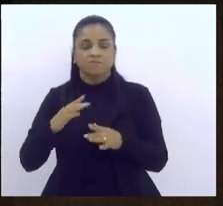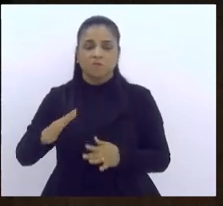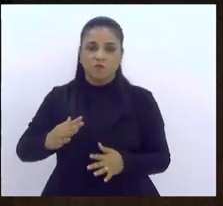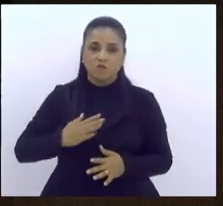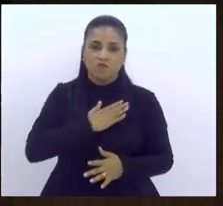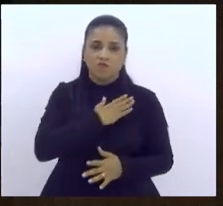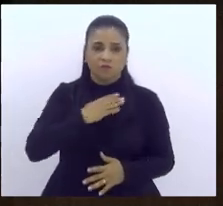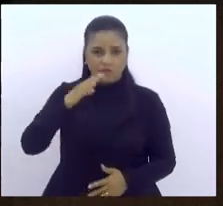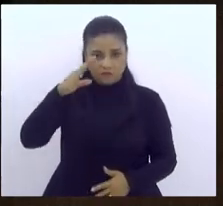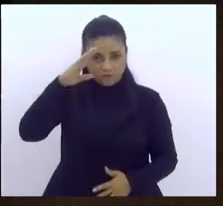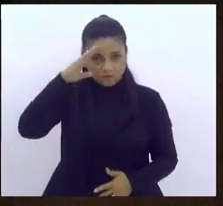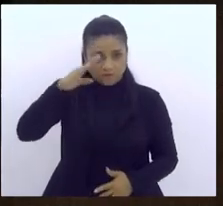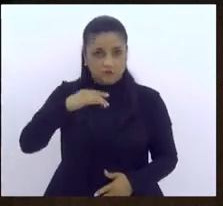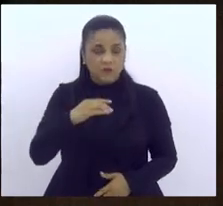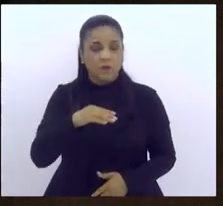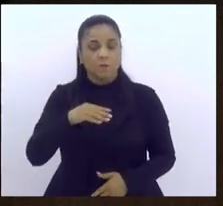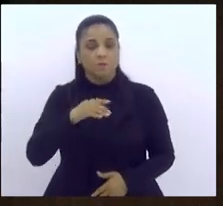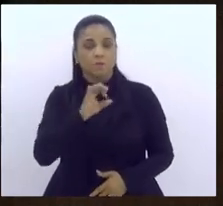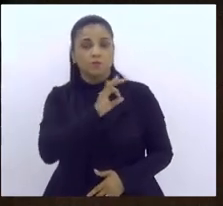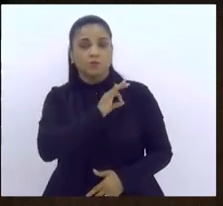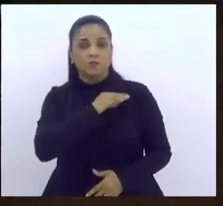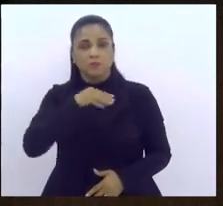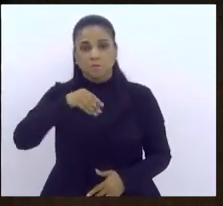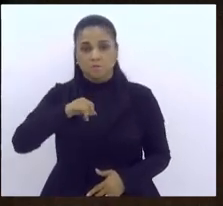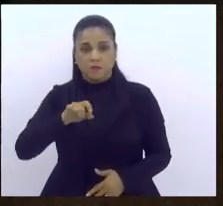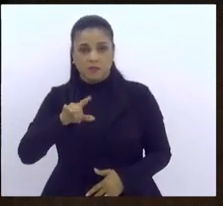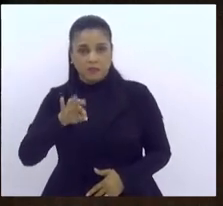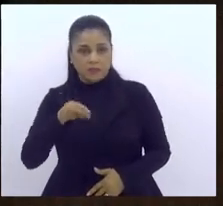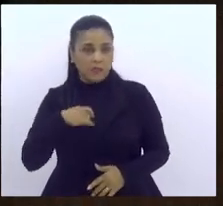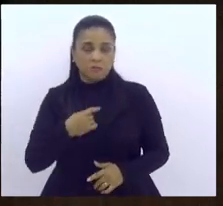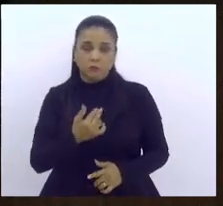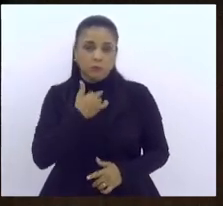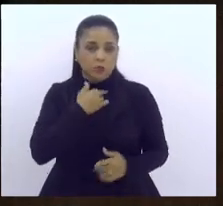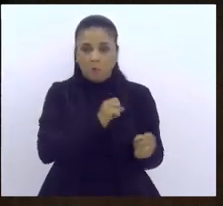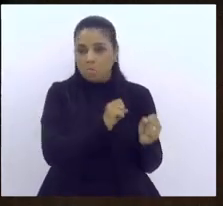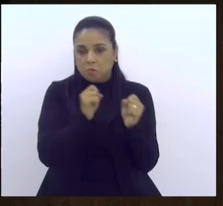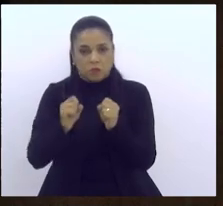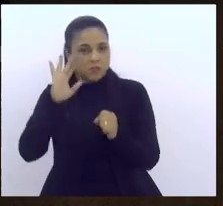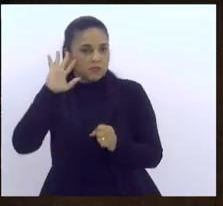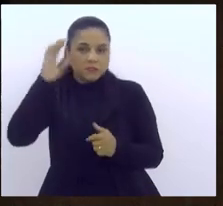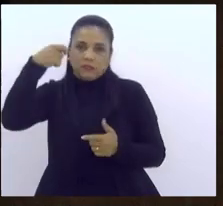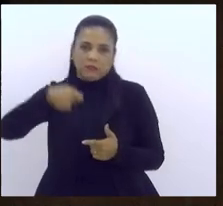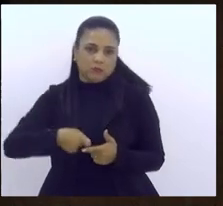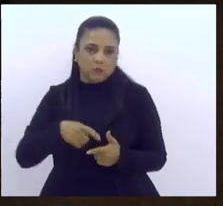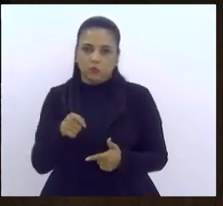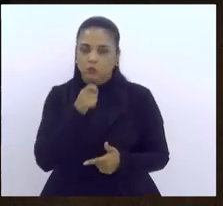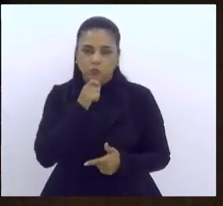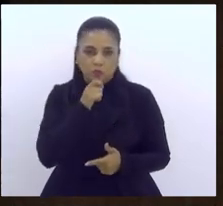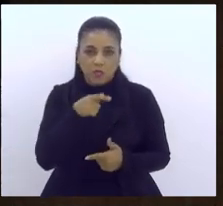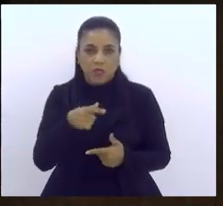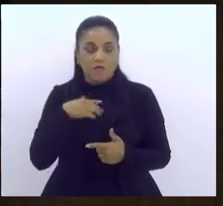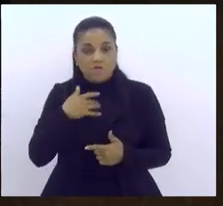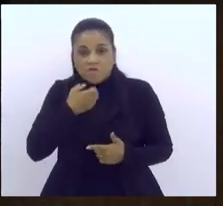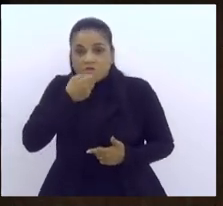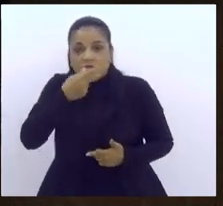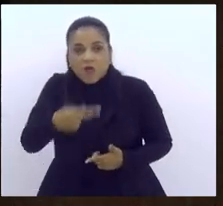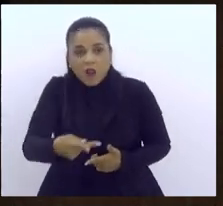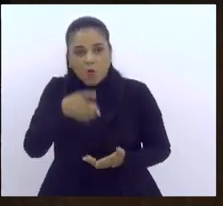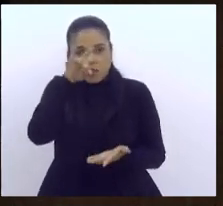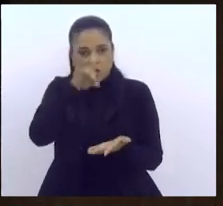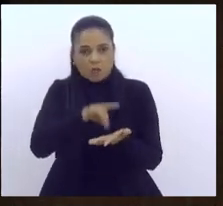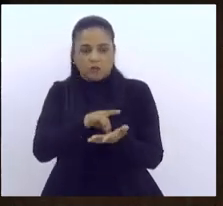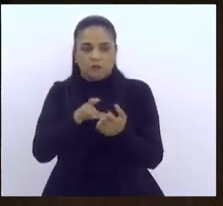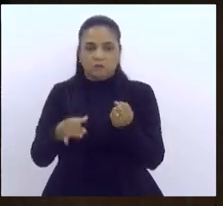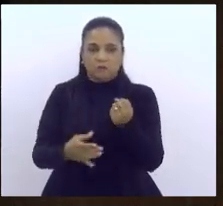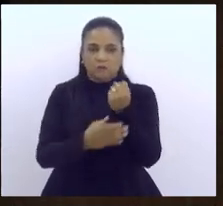Polícia Militar que vêm a esse plenário, mas não têm o poder de tomar decisão, de falar o que efetivamente está acontecendo na